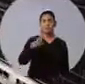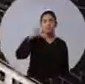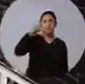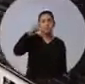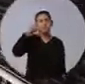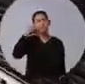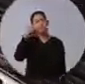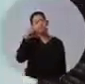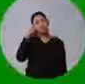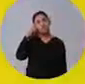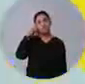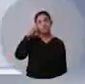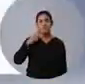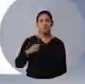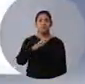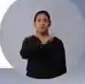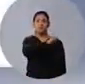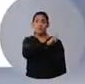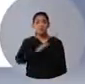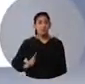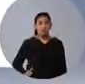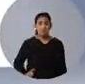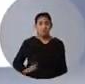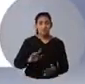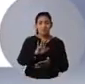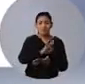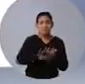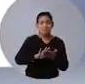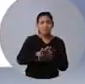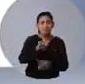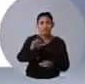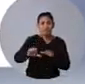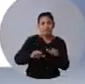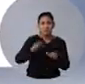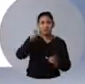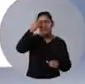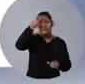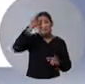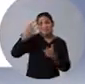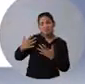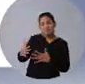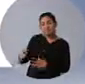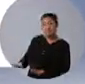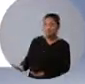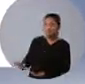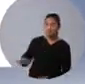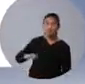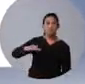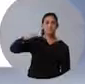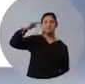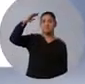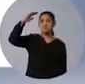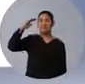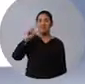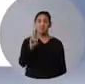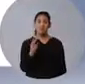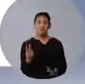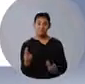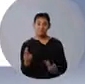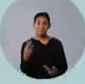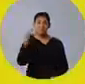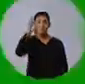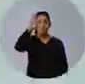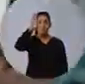traz a modernidade. Quando o poder não muda, as pessoas perdem a liberdade e não crescem, como em Cuba e na